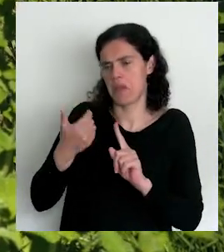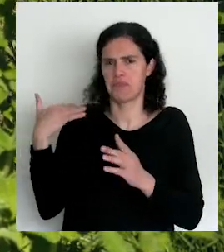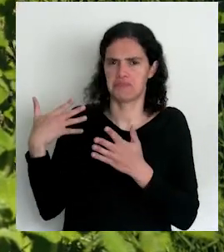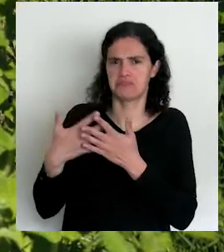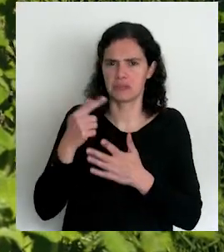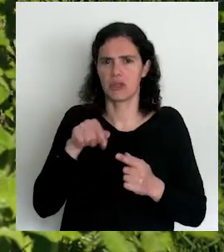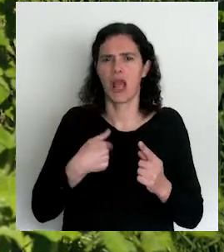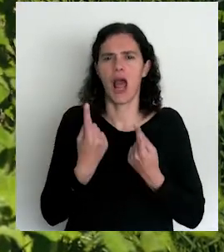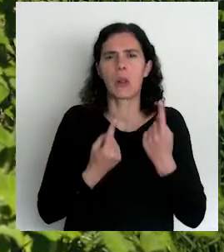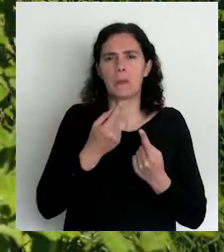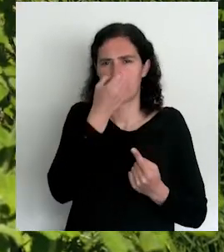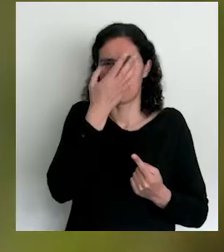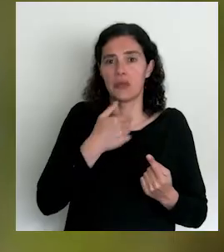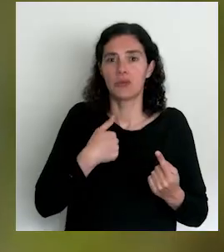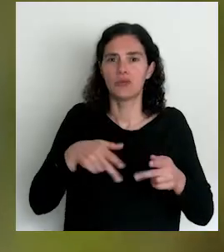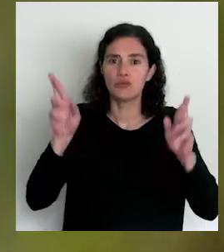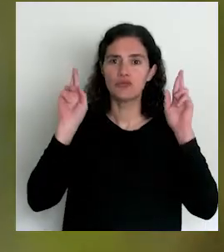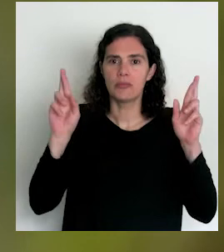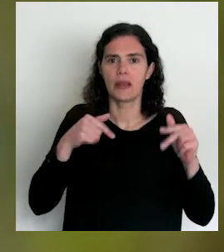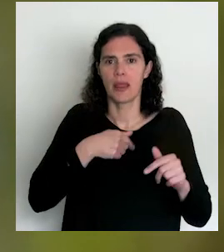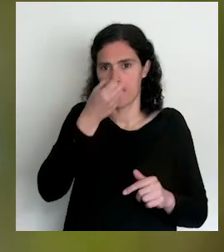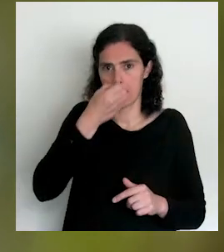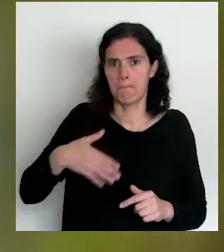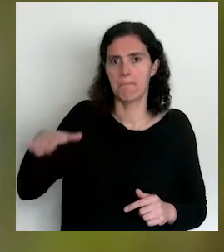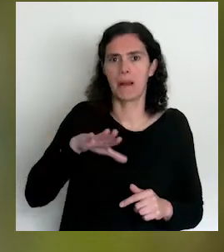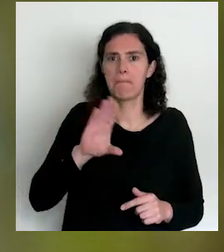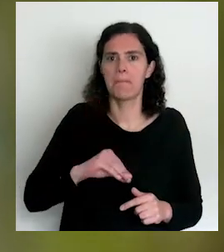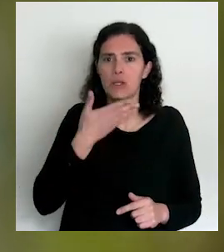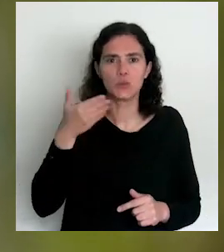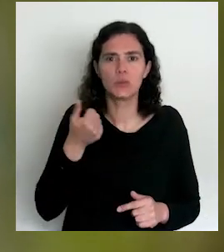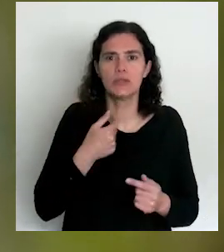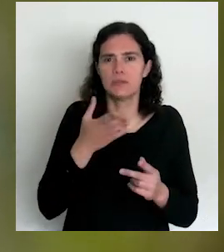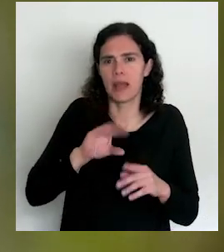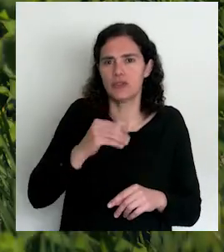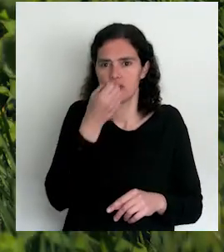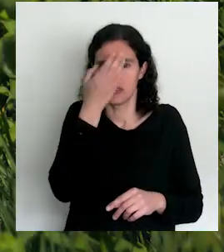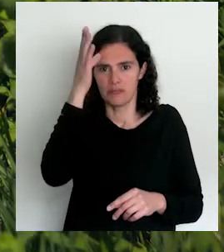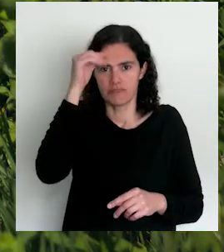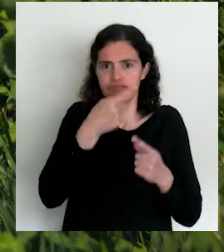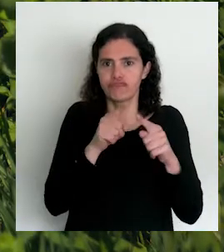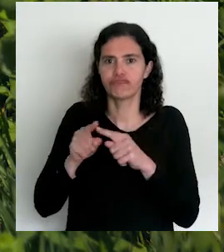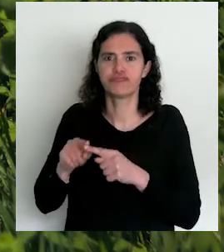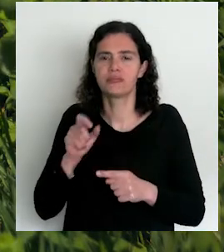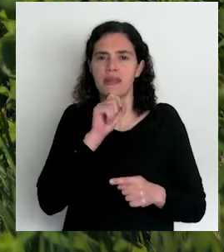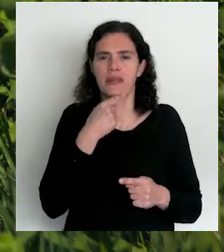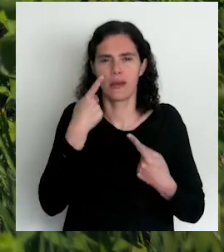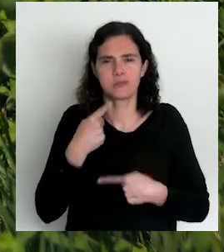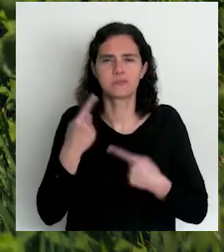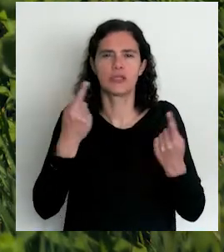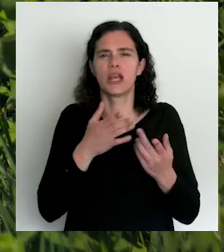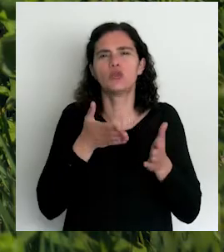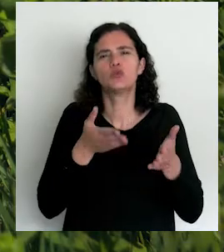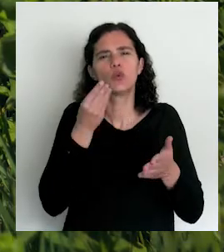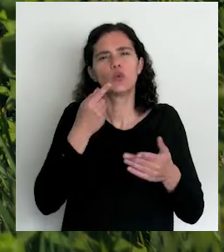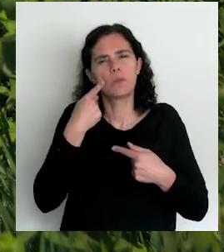temos colocado aqui algumas das plantas que esperemos que tornem o parque muito mais bonito, mais biodiverso e que ajudem a divulgar a diversidade de